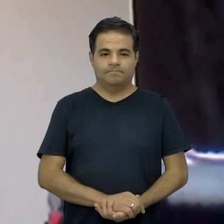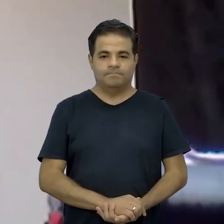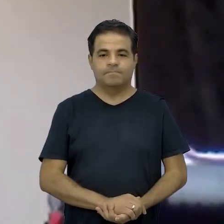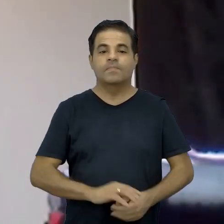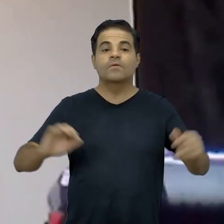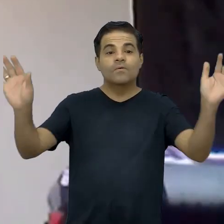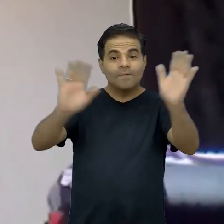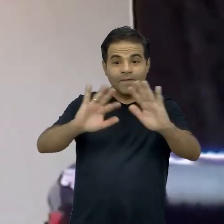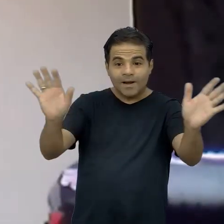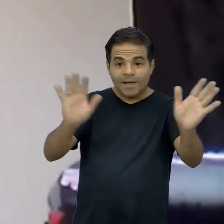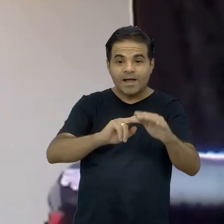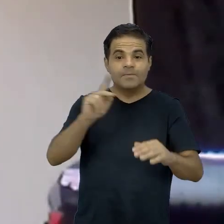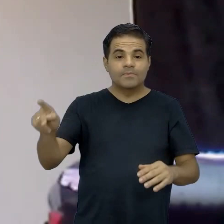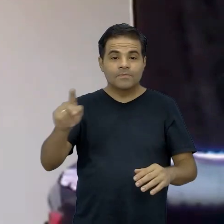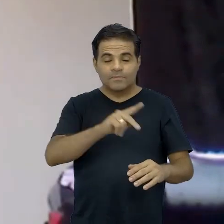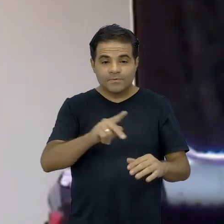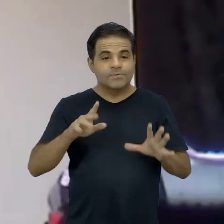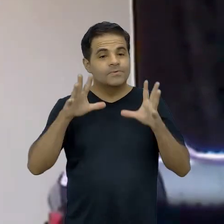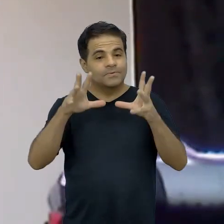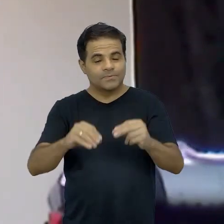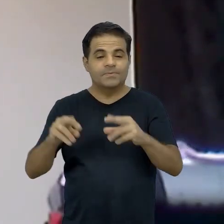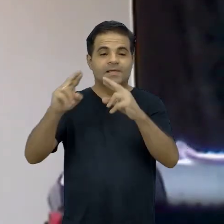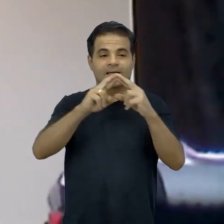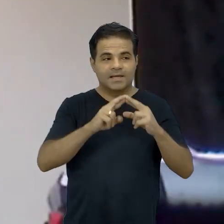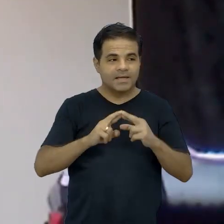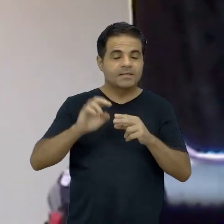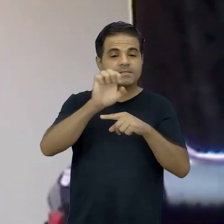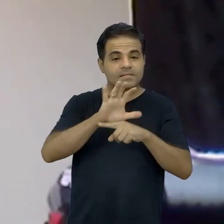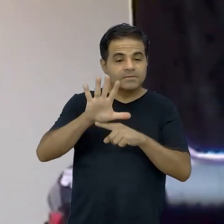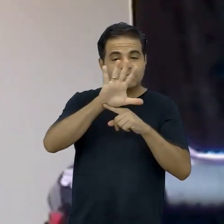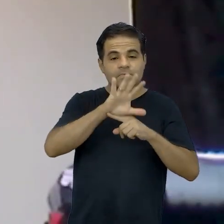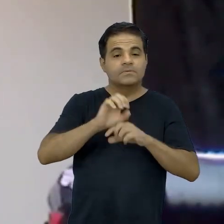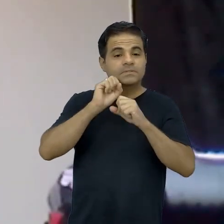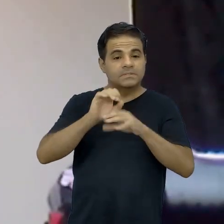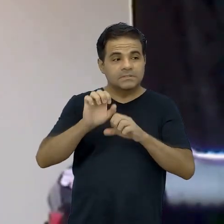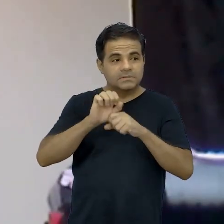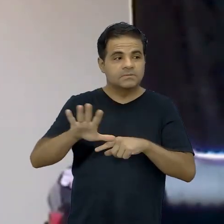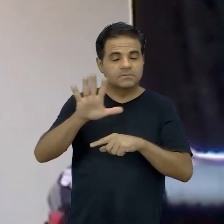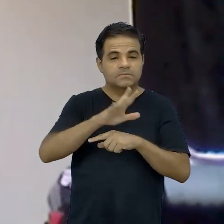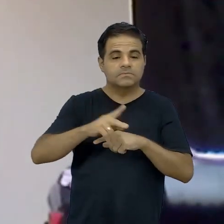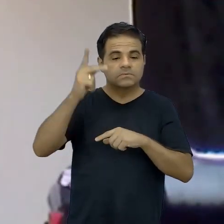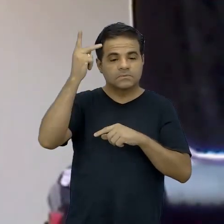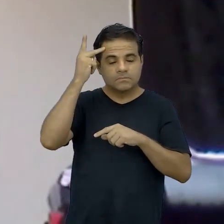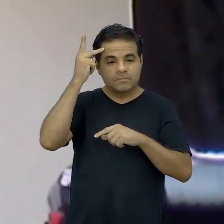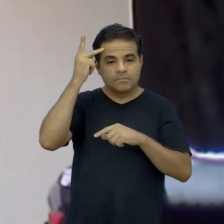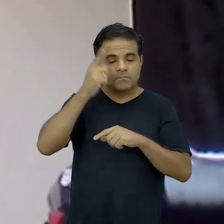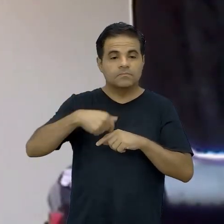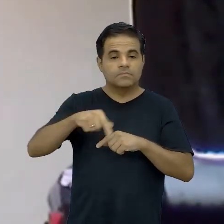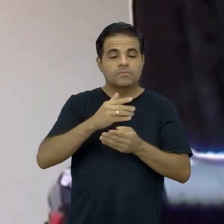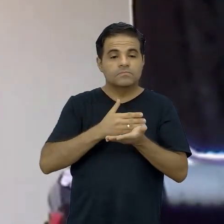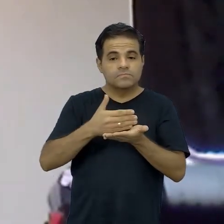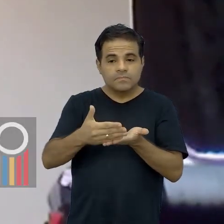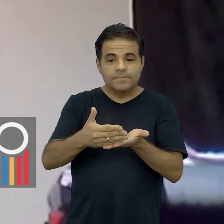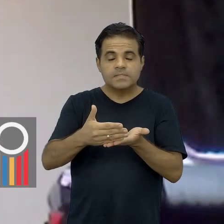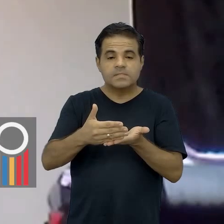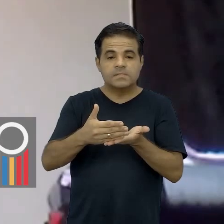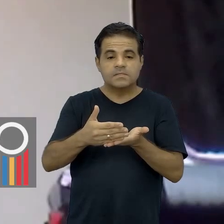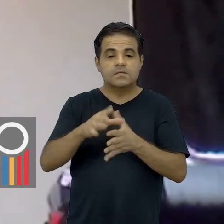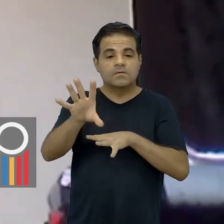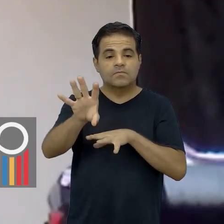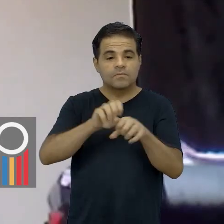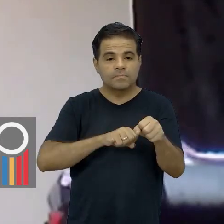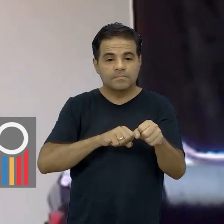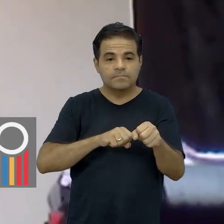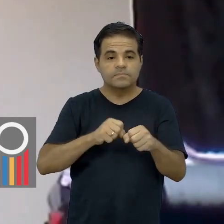Olá, professor, professora da Rede Estadual de Ensino do Estado de São Paulo. Estamos iniciando a